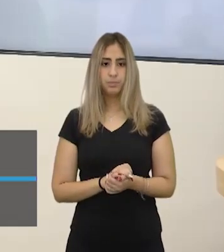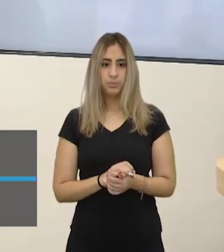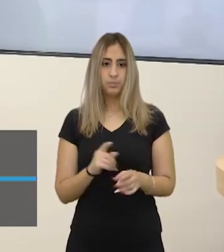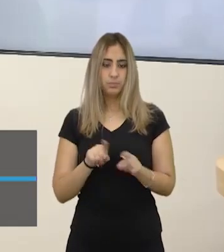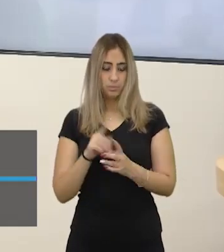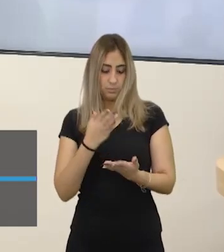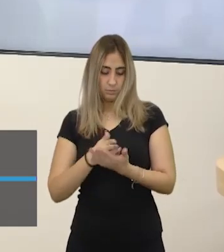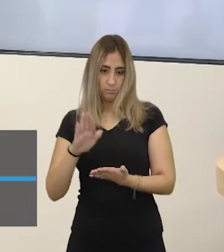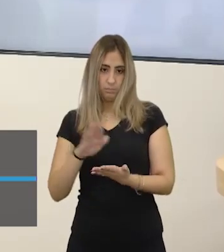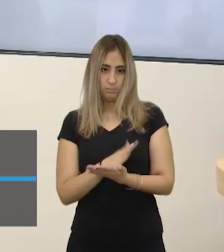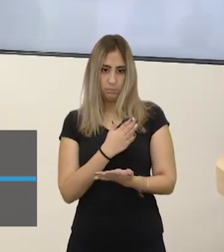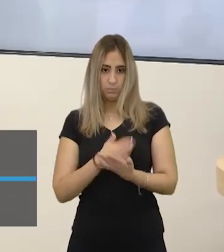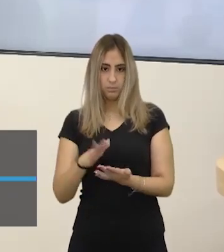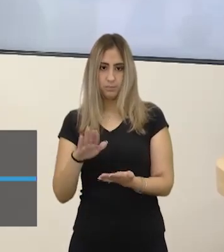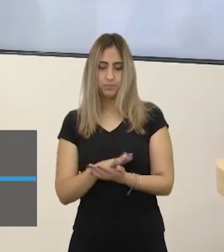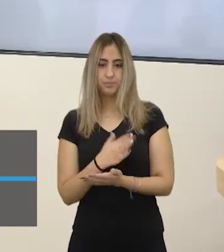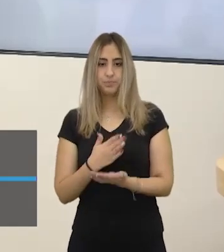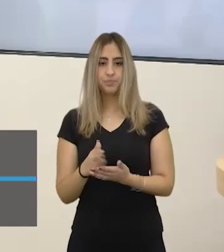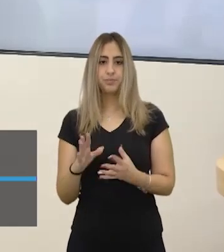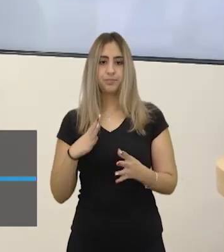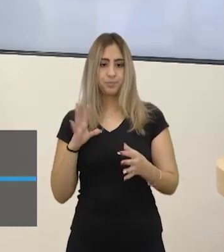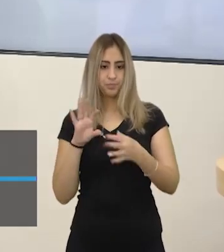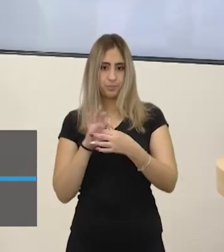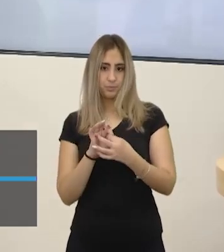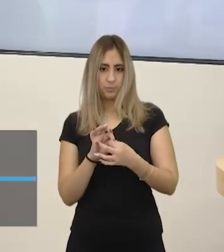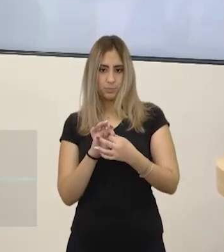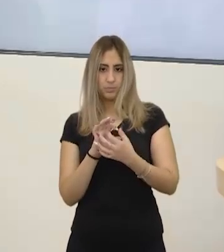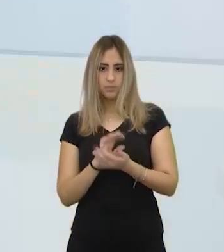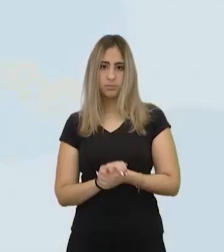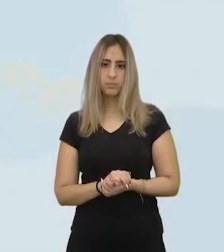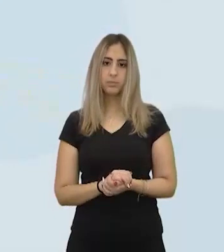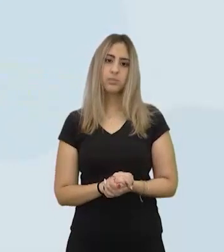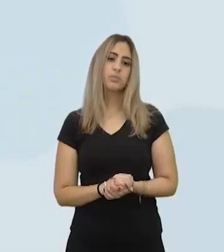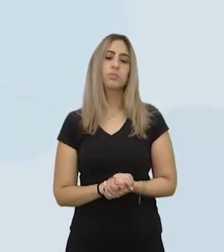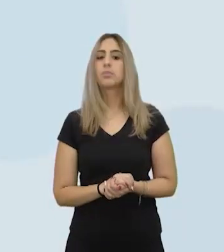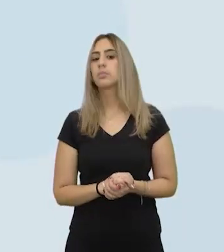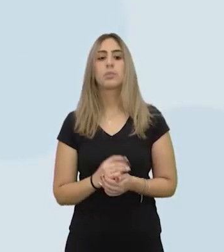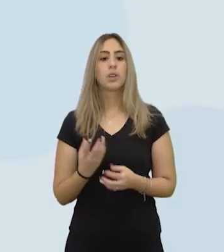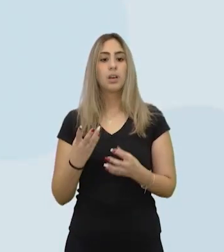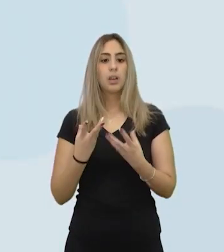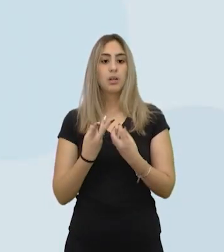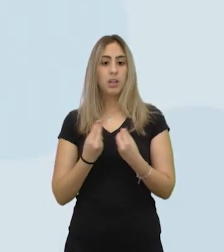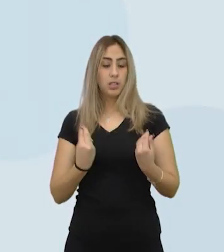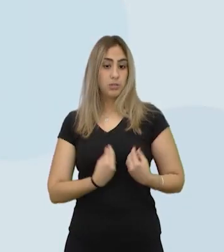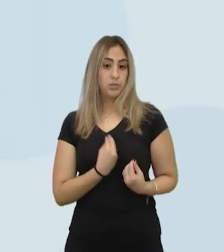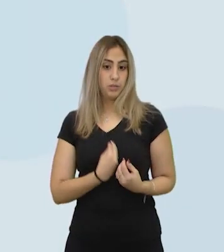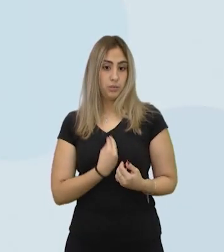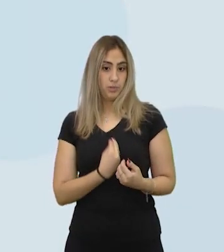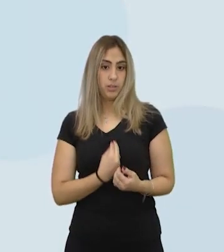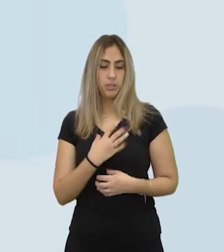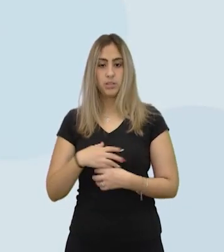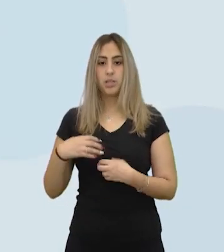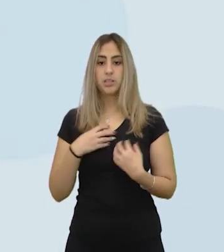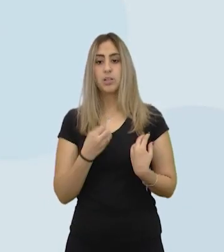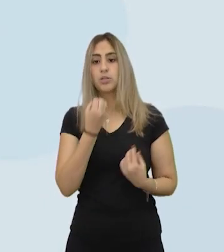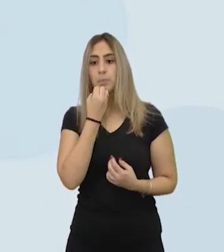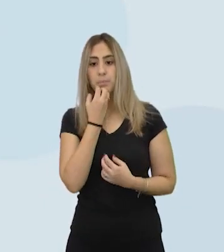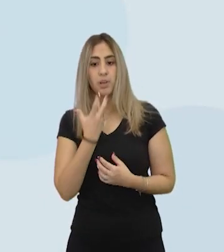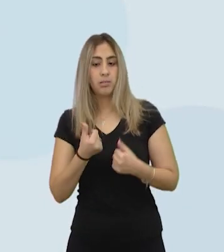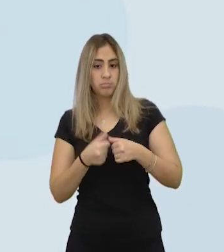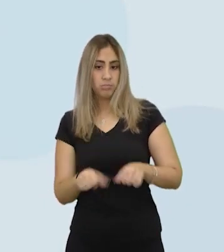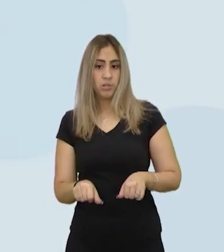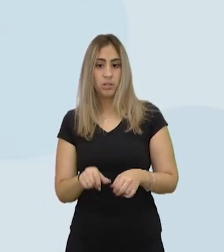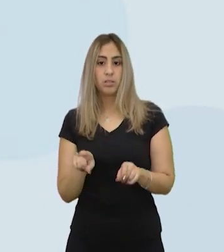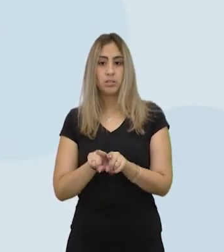são separadas ali por conectivos, né? Por conectivo. Então, ó, qualidade de vida e sensação de bem-estar global, aspecto de felicidade